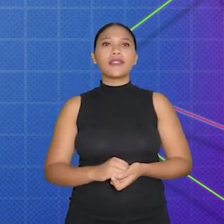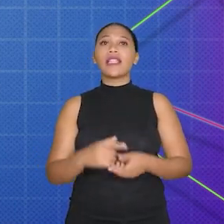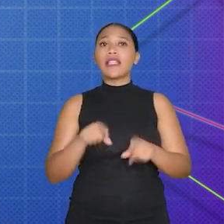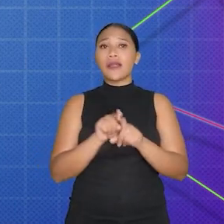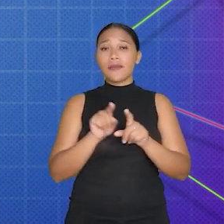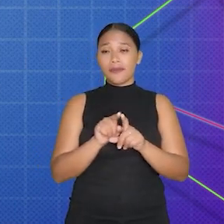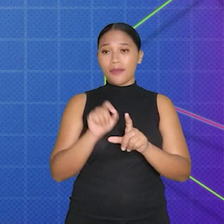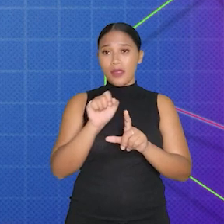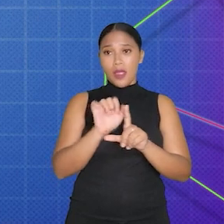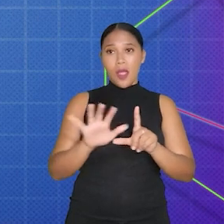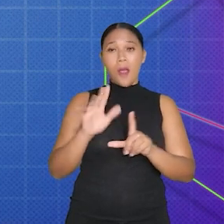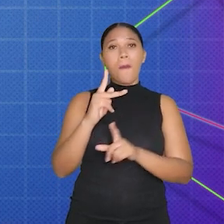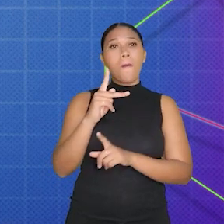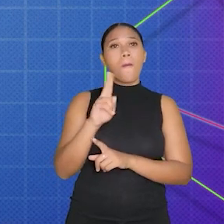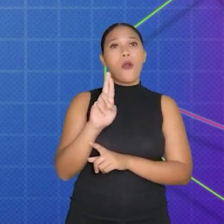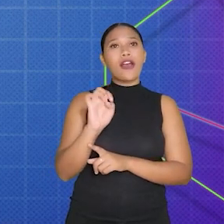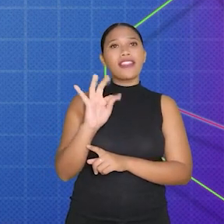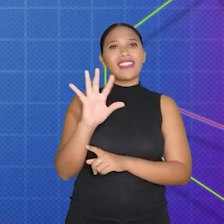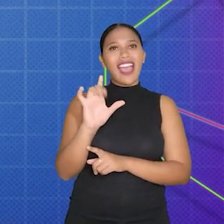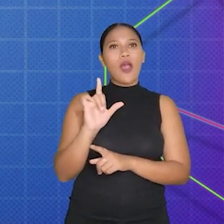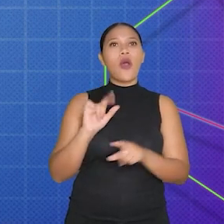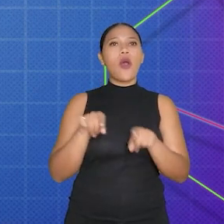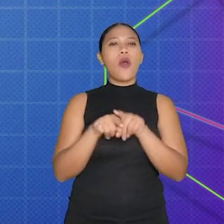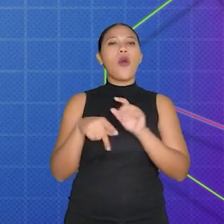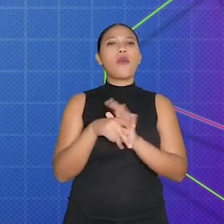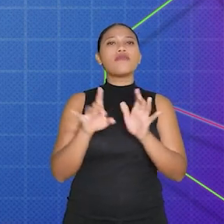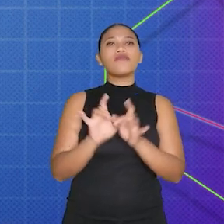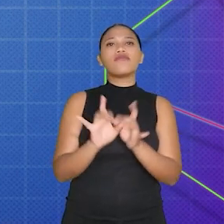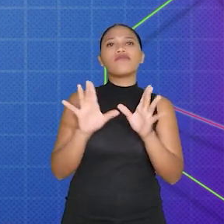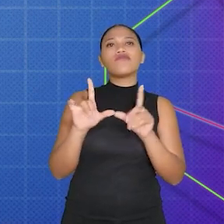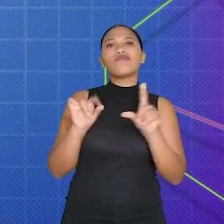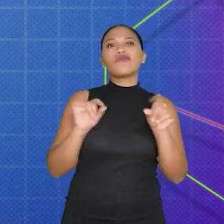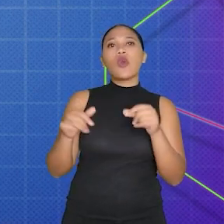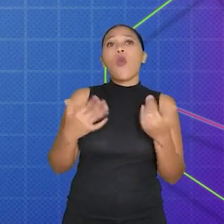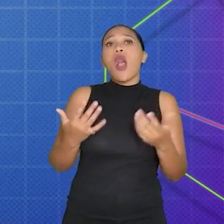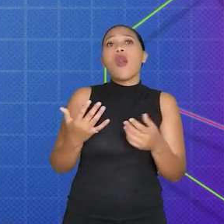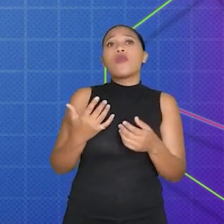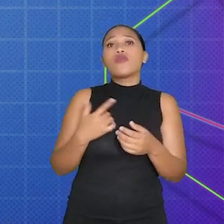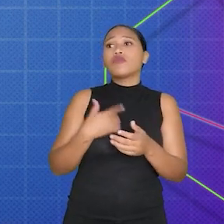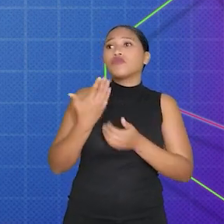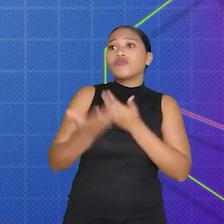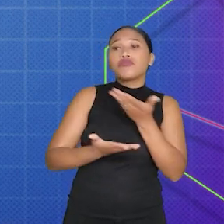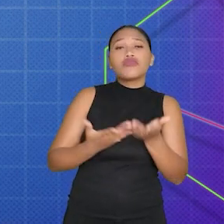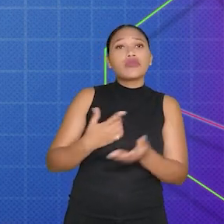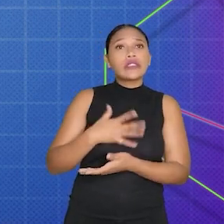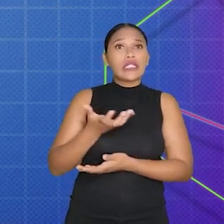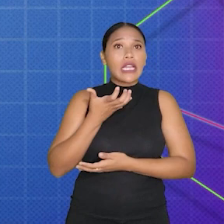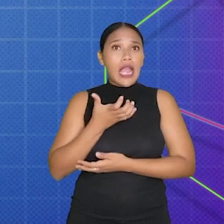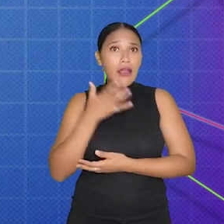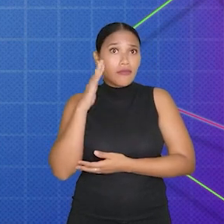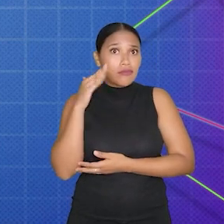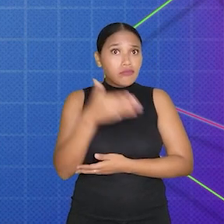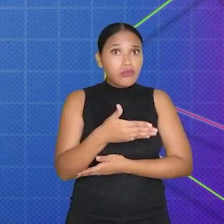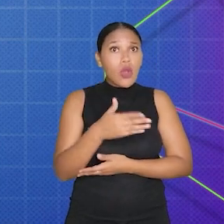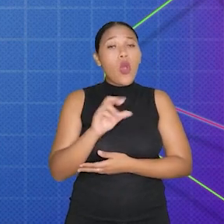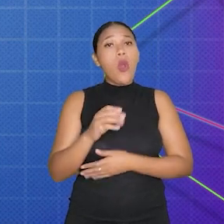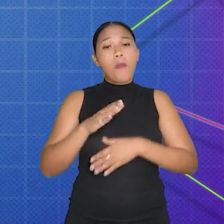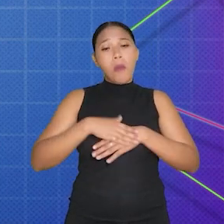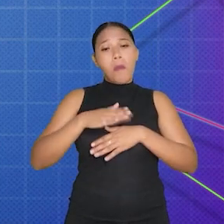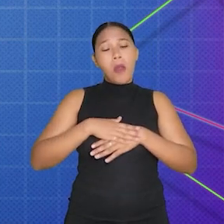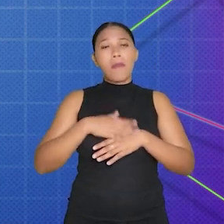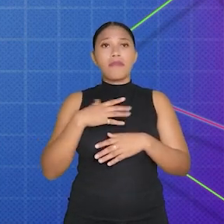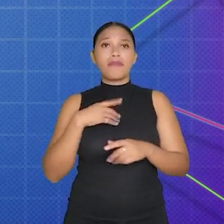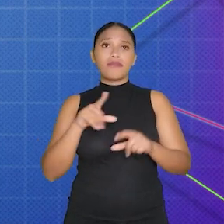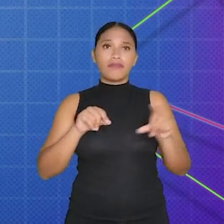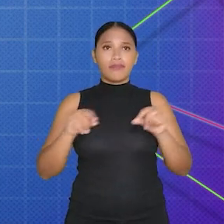compras e entretenimento. Os portais costumam ser personalizáveis, permitindo que o usuário escolha quais serviços deseja acessar ou